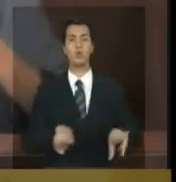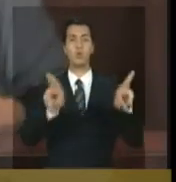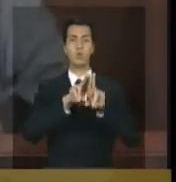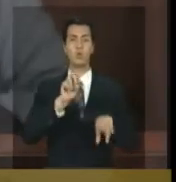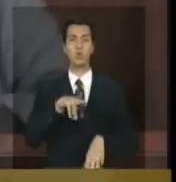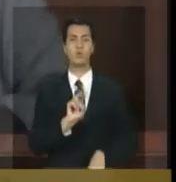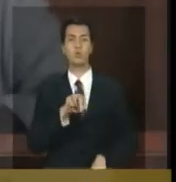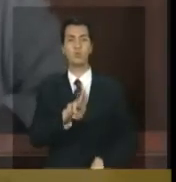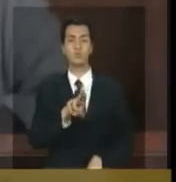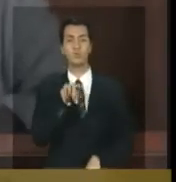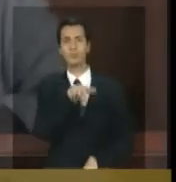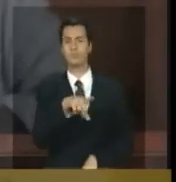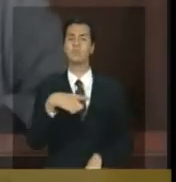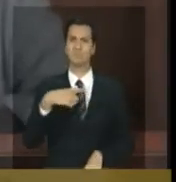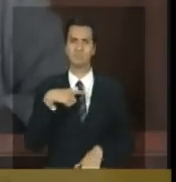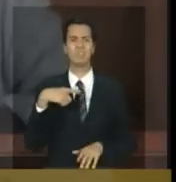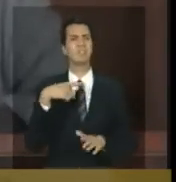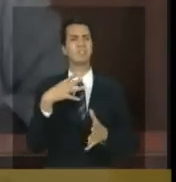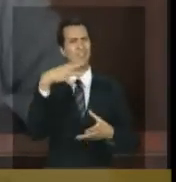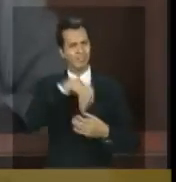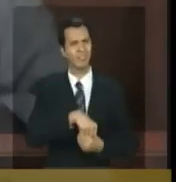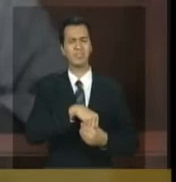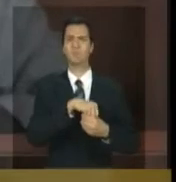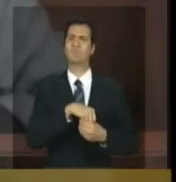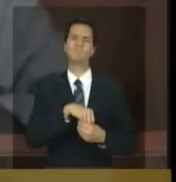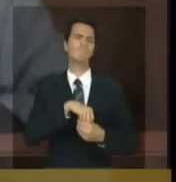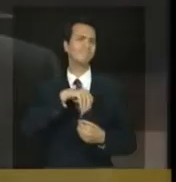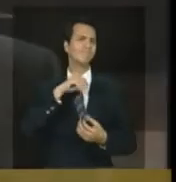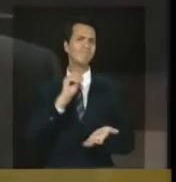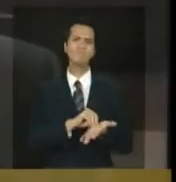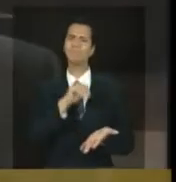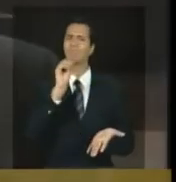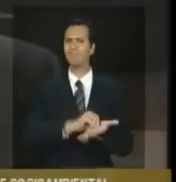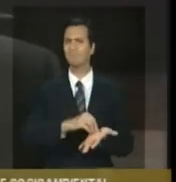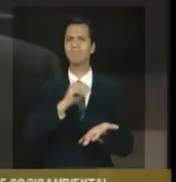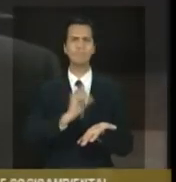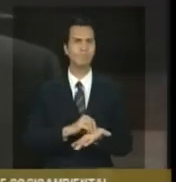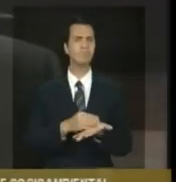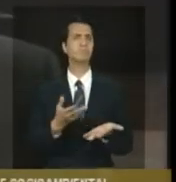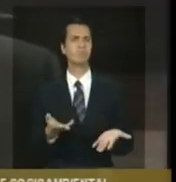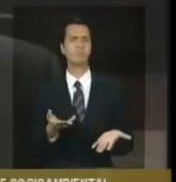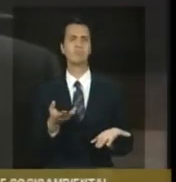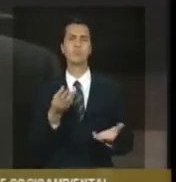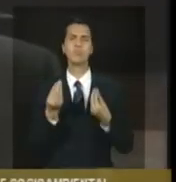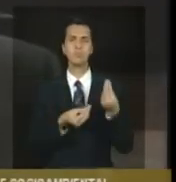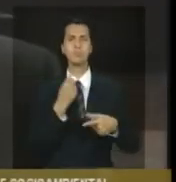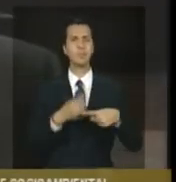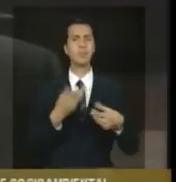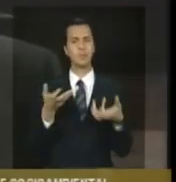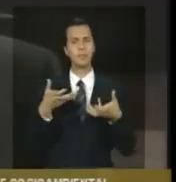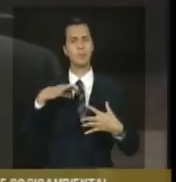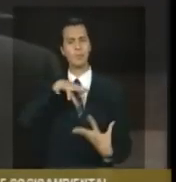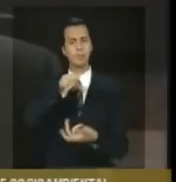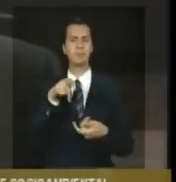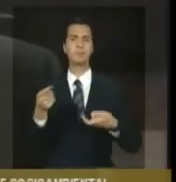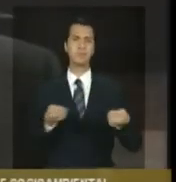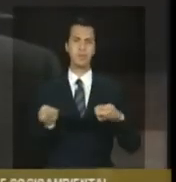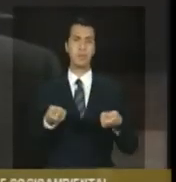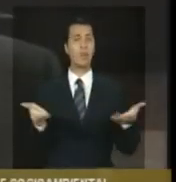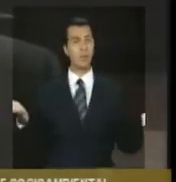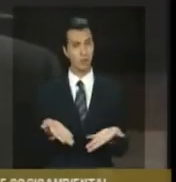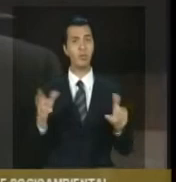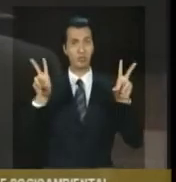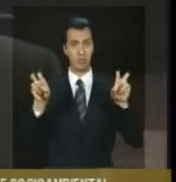com seus instrumentos muito aquém daquilo que é a demanda de tratar desenvolvimento sustentável na instância estratégica do planeta. E esse assunto vem para a